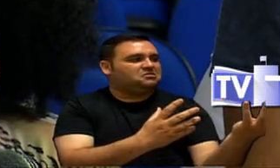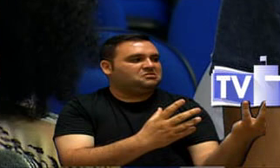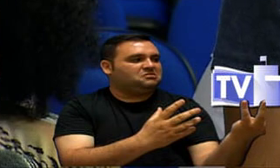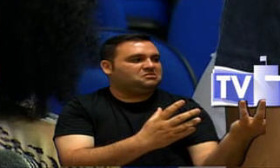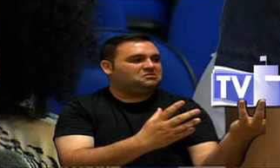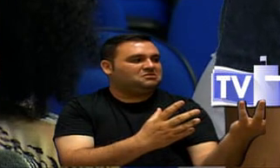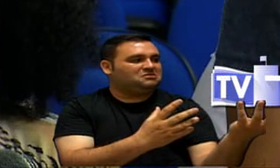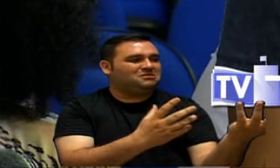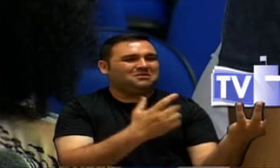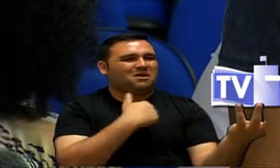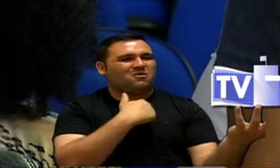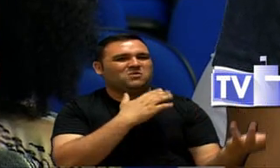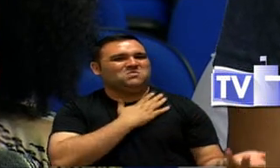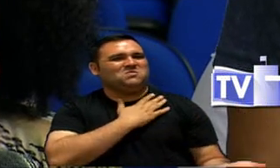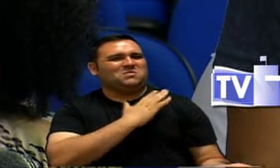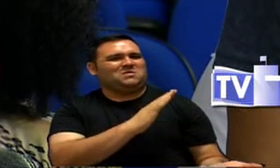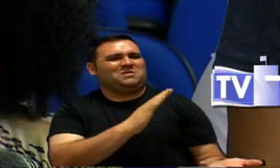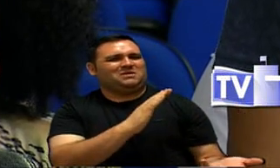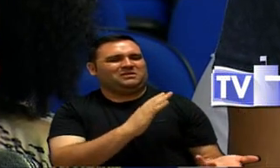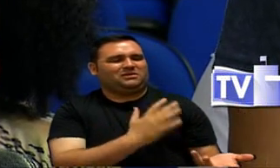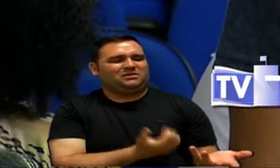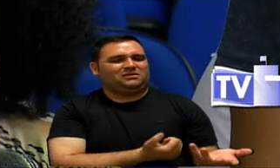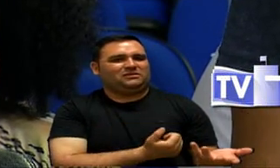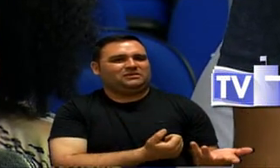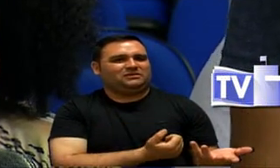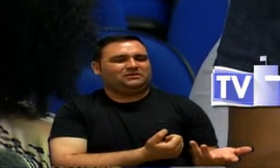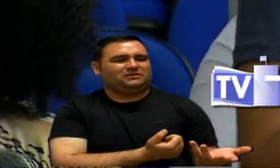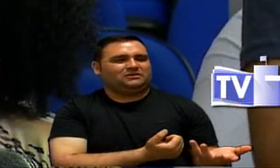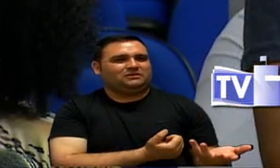e eu não gostei muito,